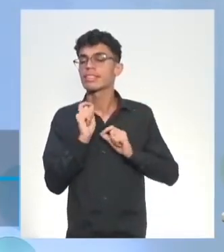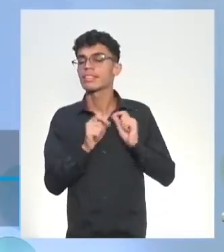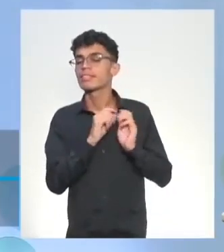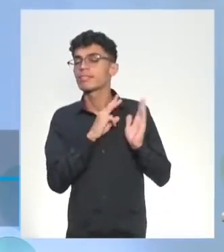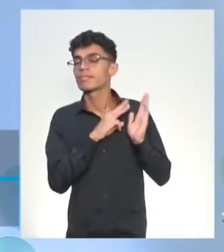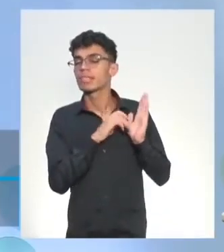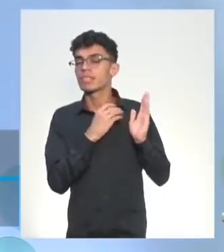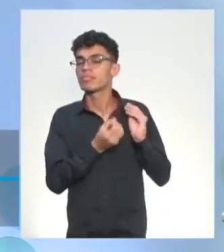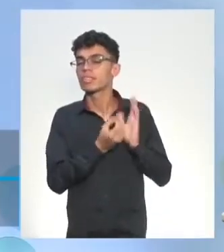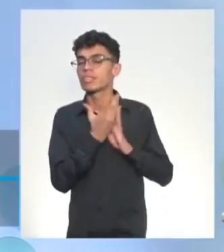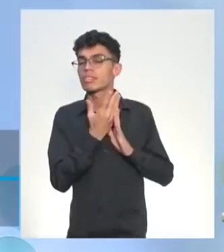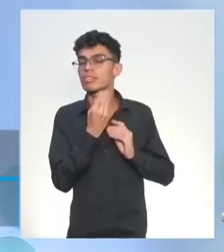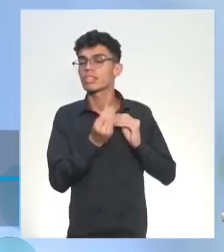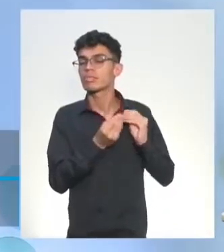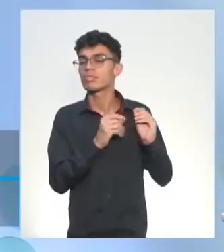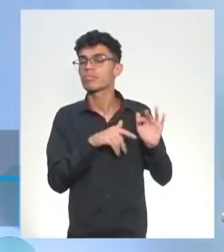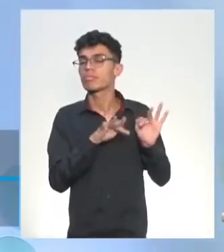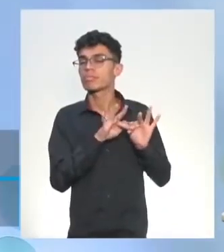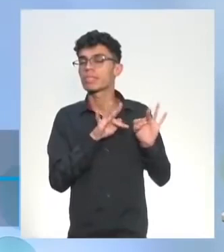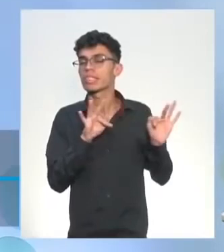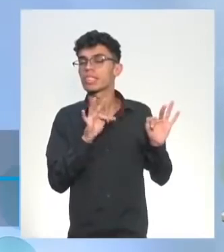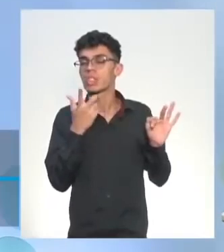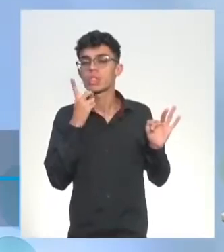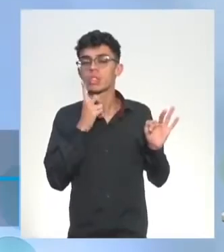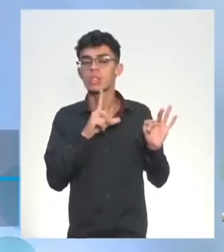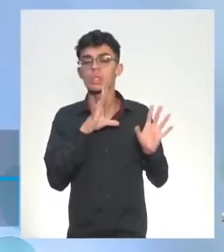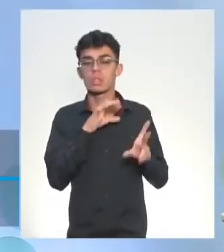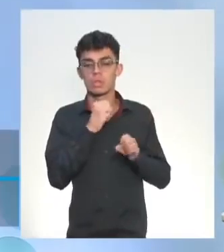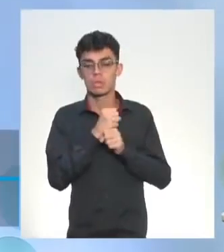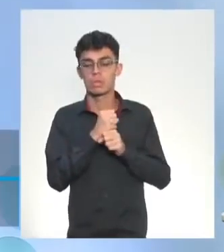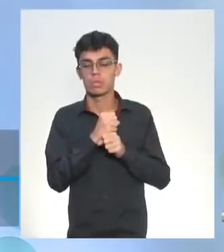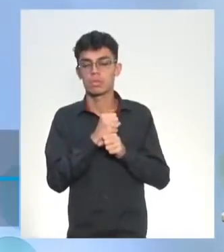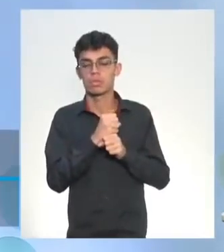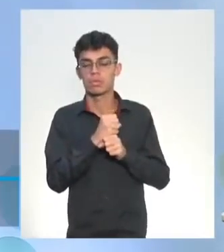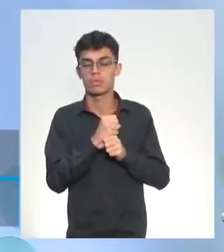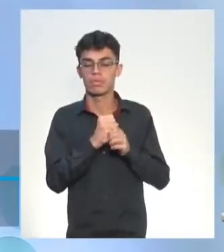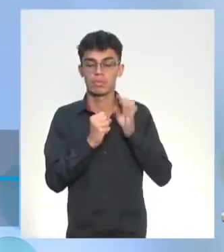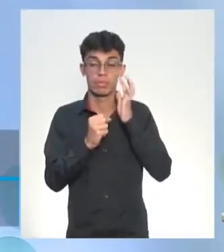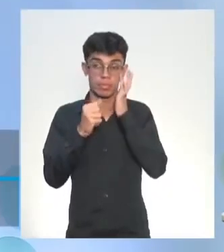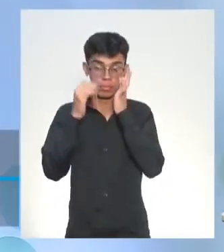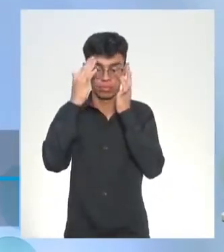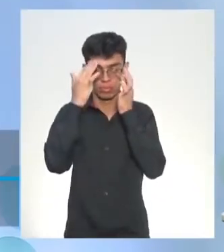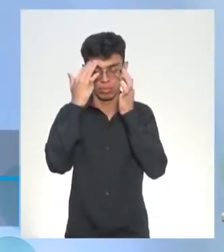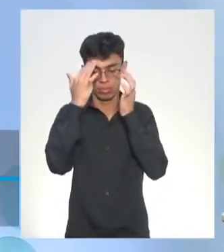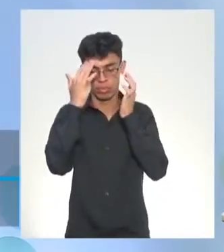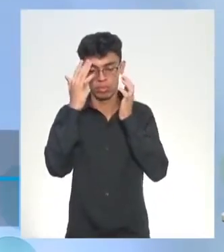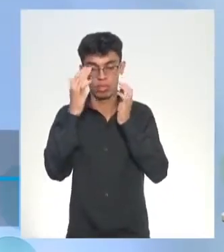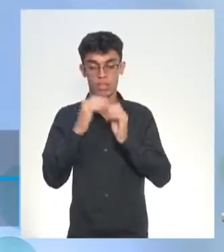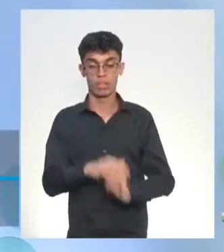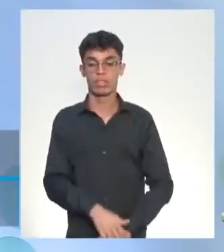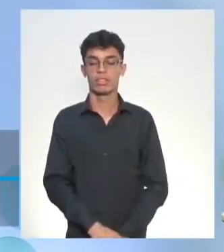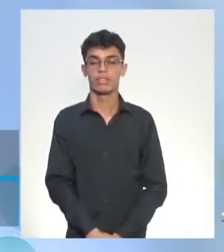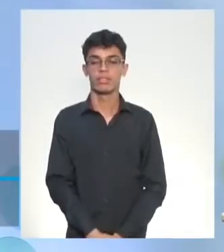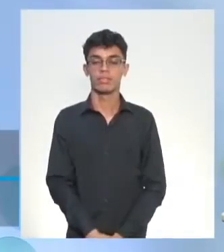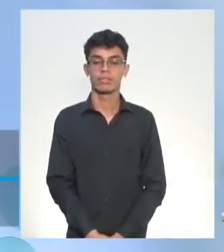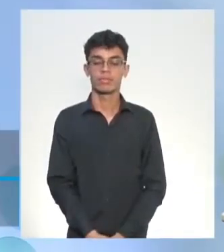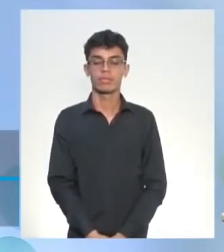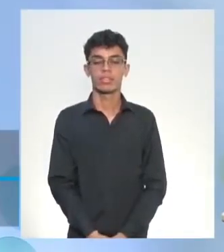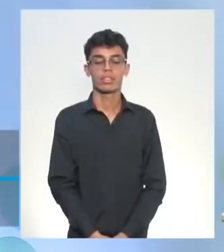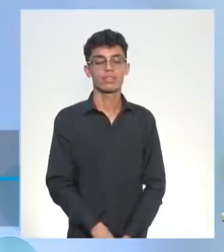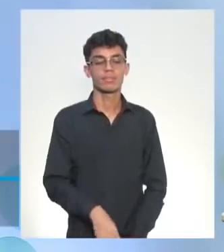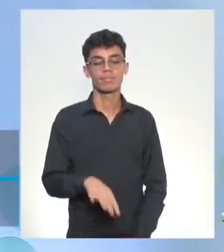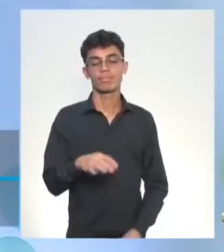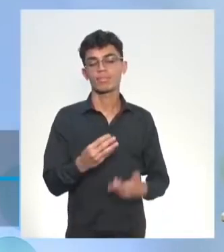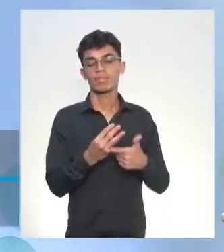método, uma forma que a gente consiga calcular isso e fazer previsões, fazer generalizações. Então, a